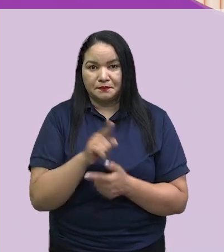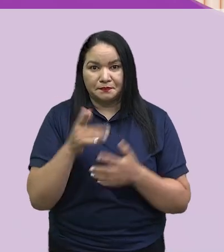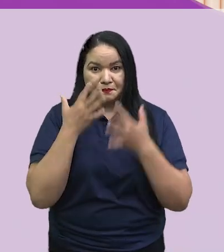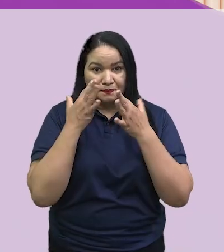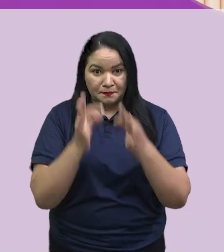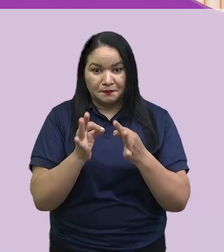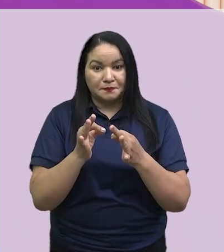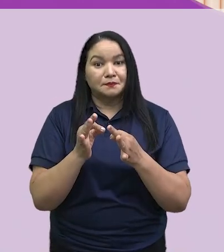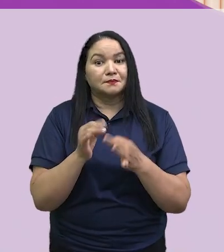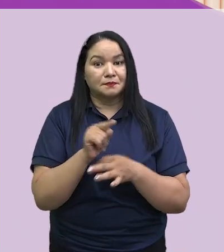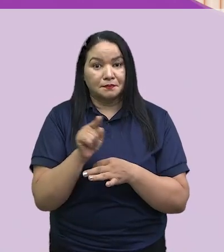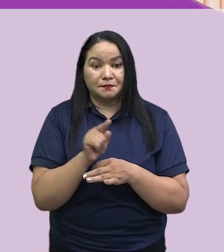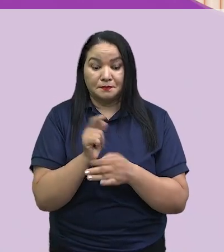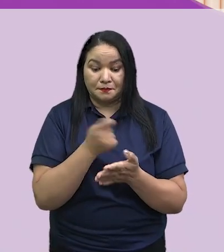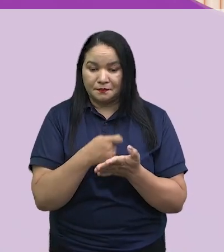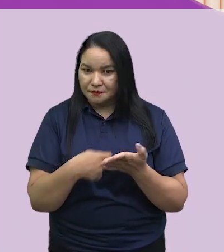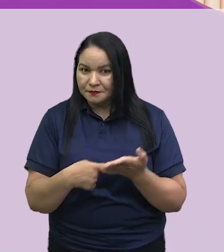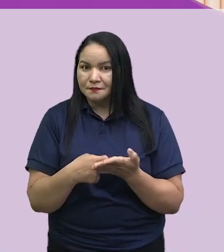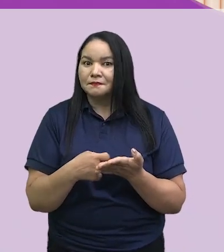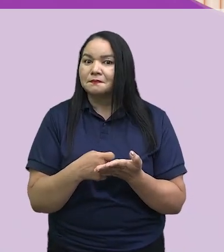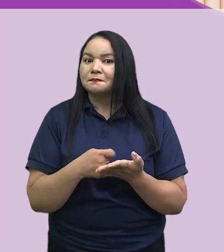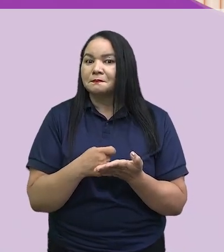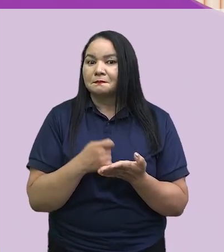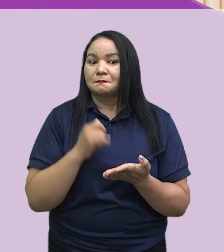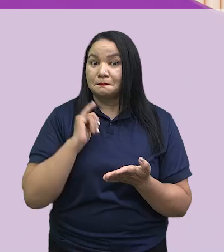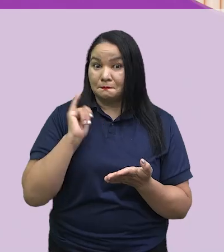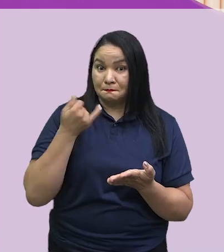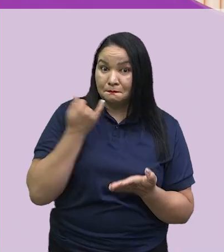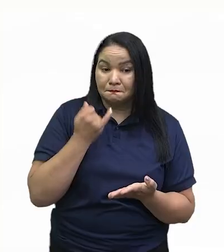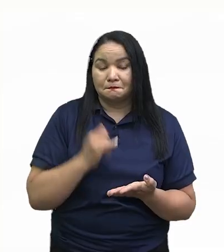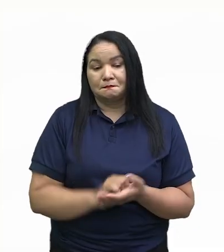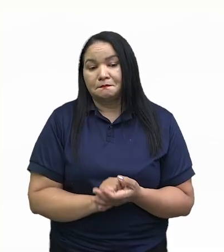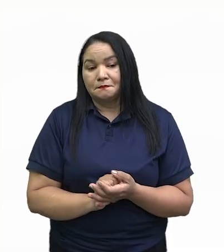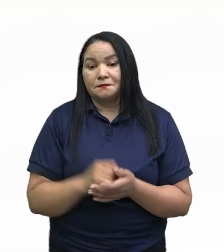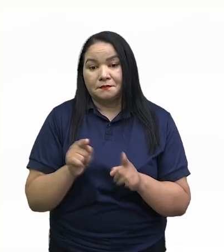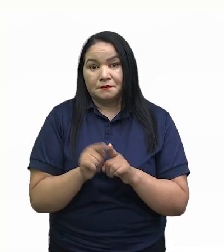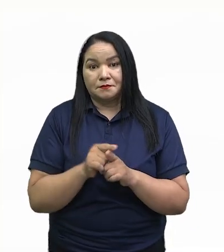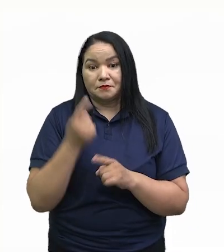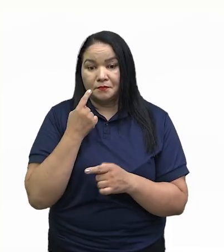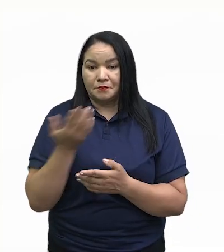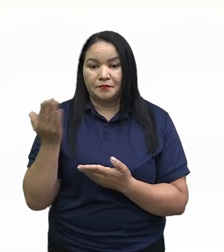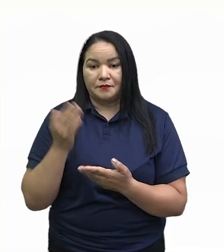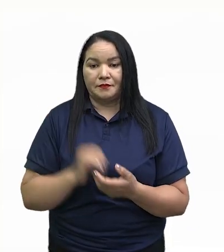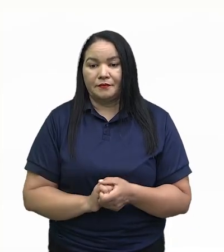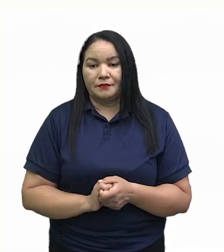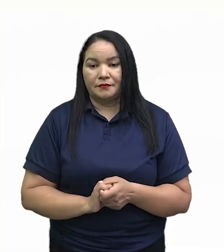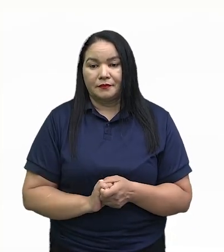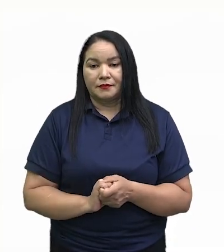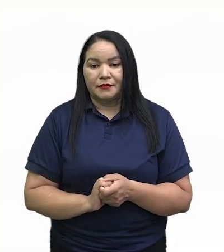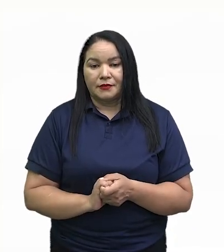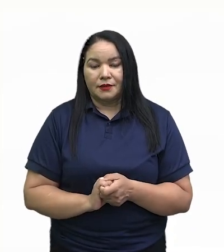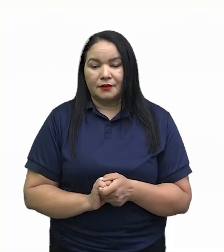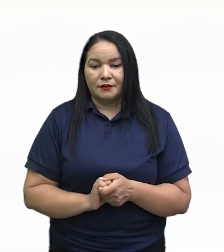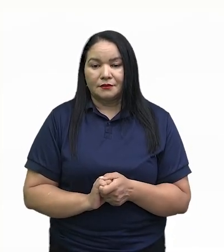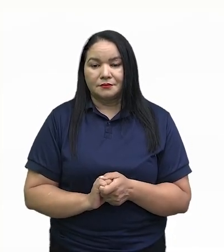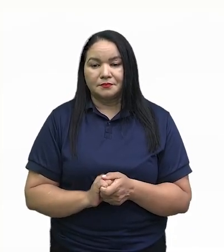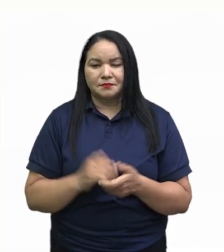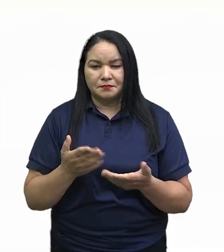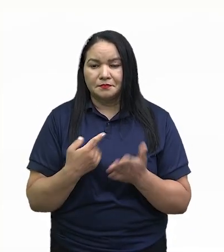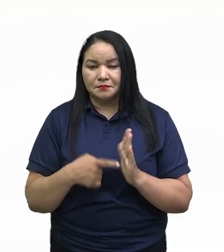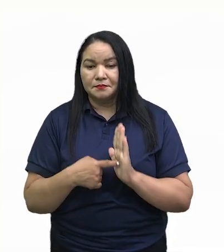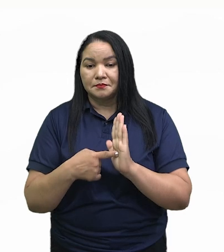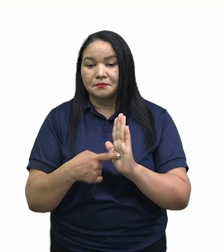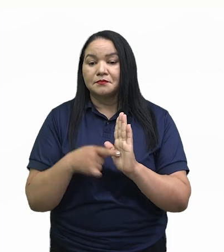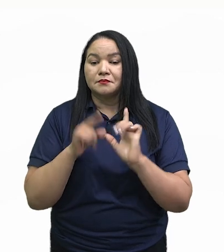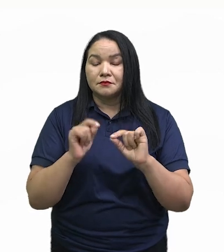você aproveita para fazer aí todas as anotações necessárias. Então, de olho na tela. O que é que nós vemos aí? Nós vemos aí a